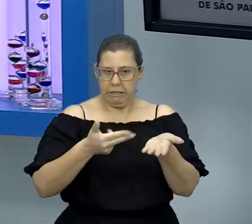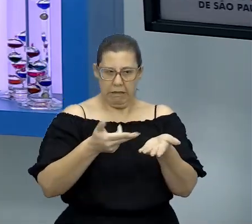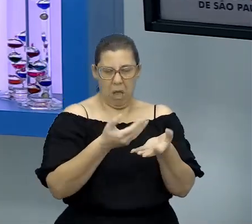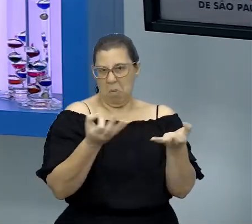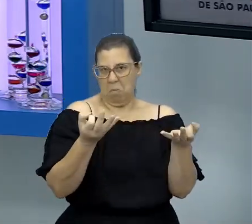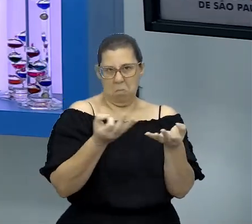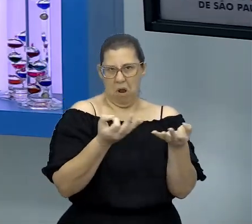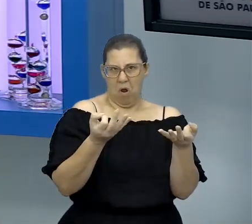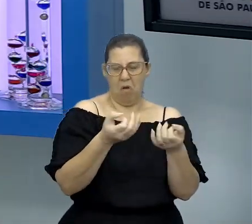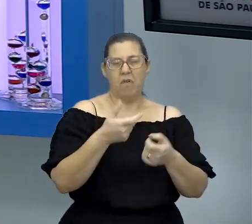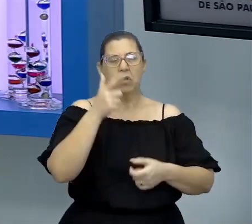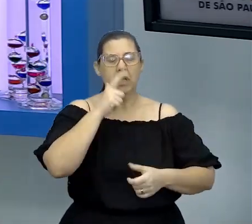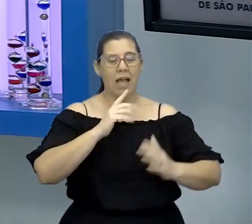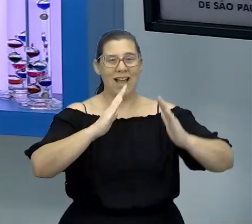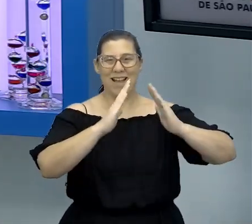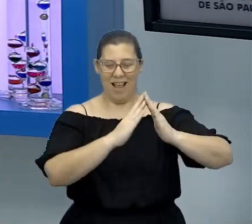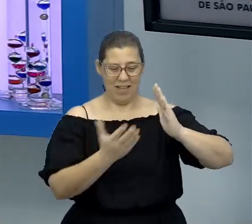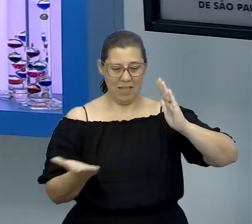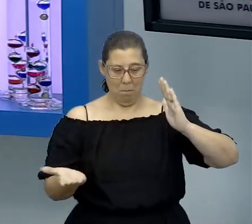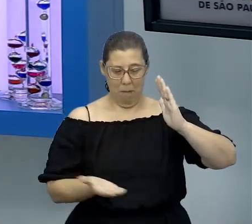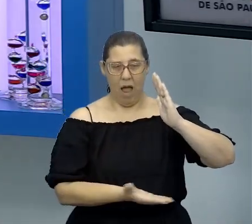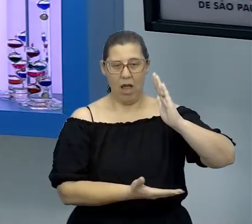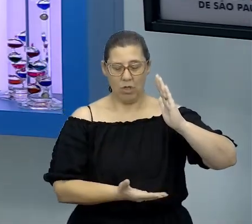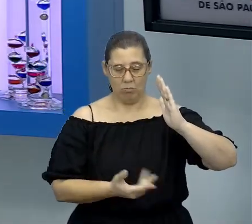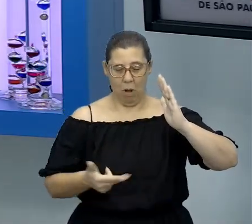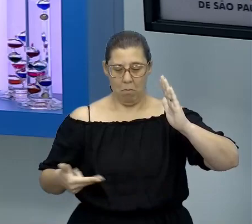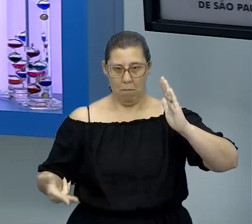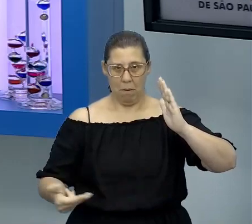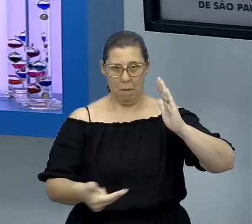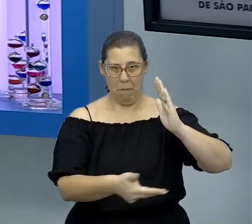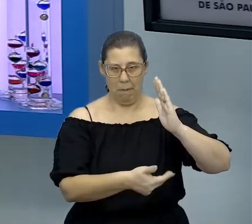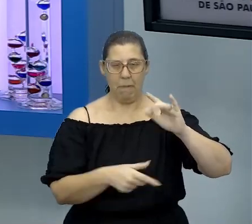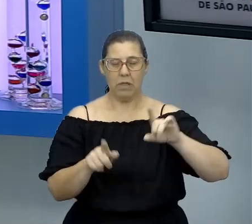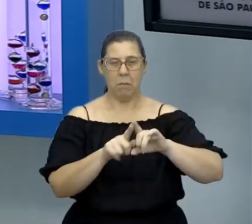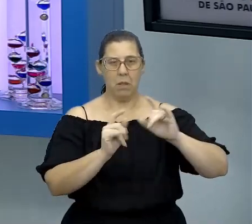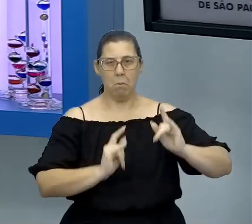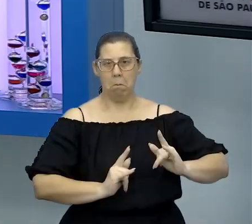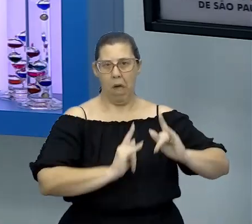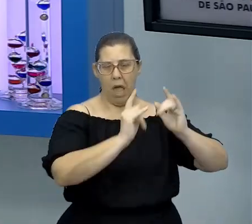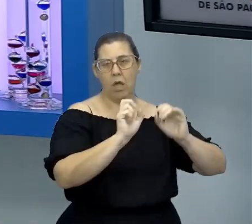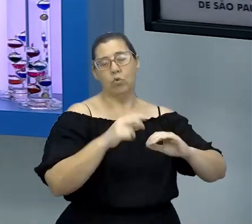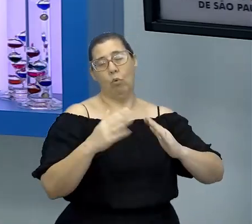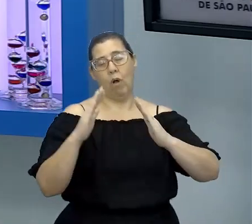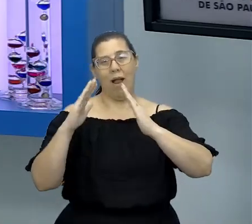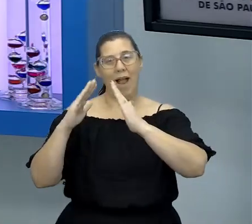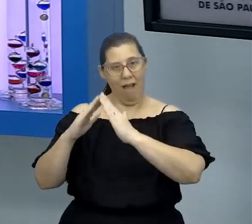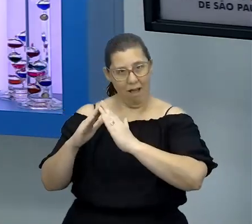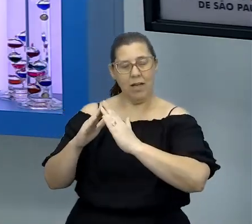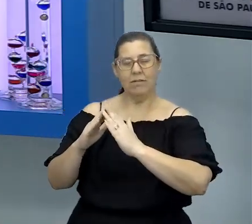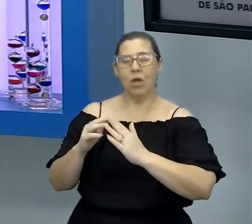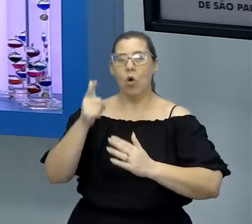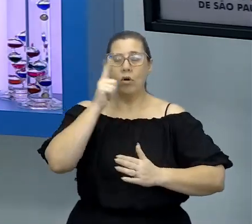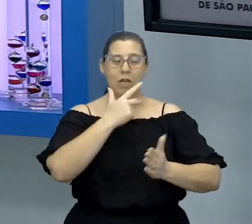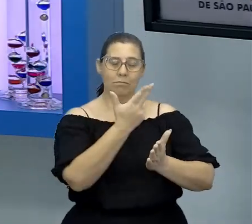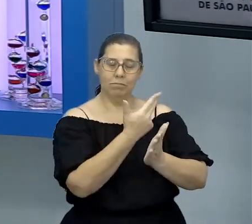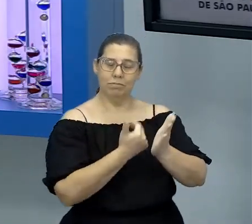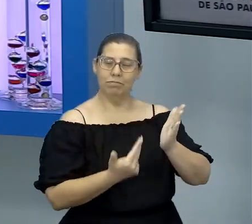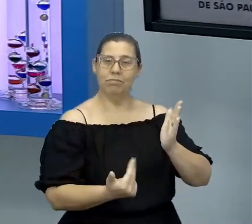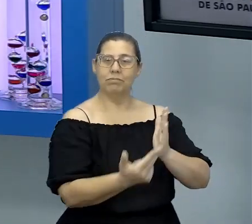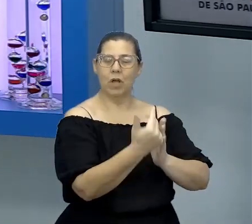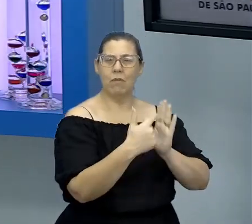desenhos de planta baixa, de um projeto, de uma casa, de uma edificação, e que vai aparecer aí